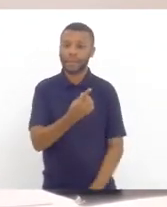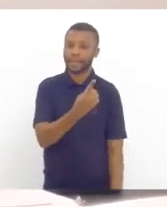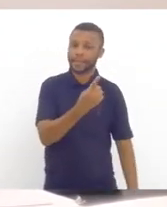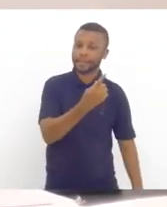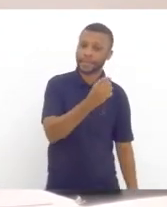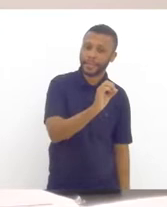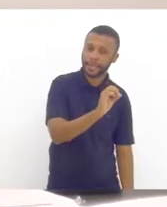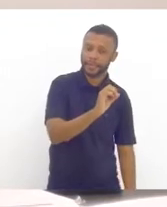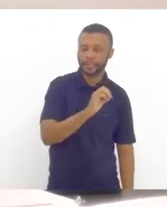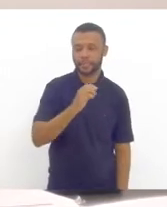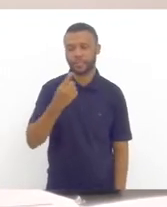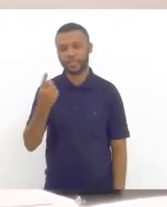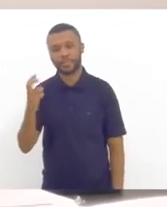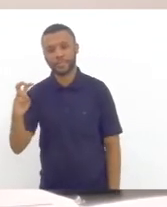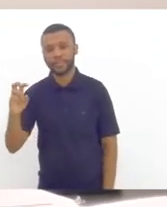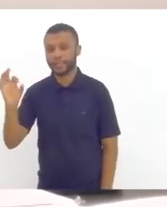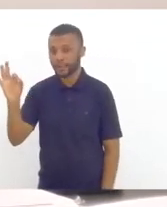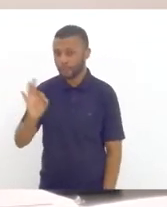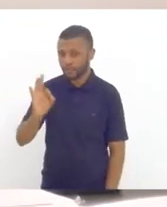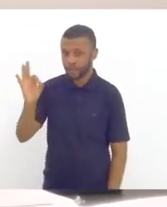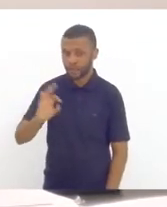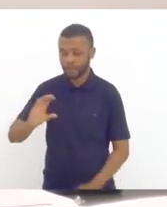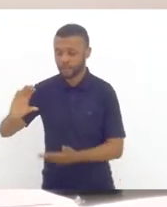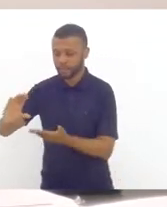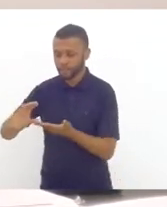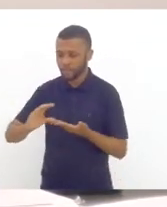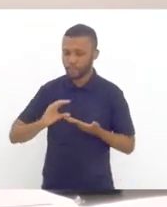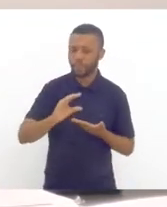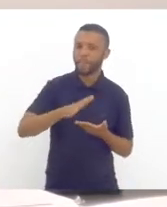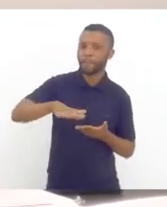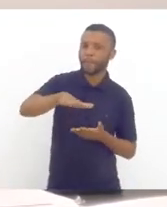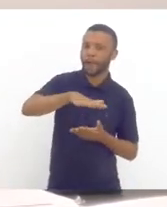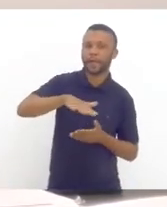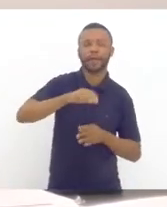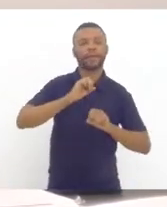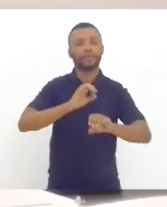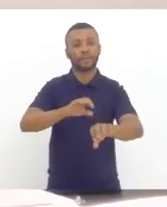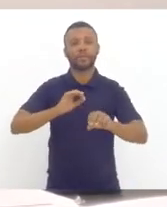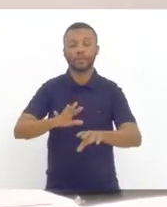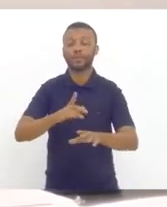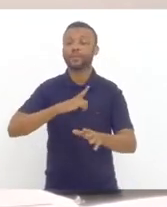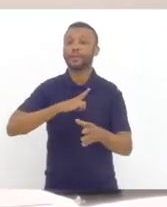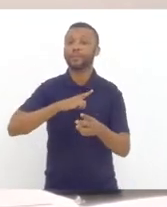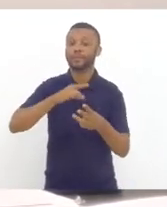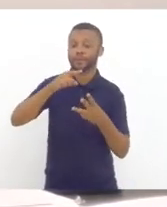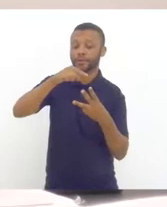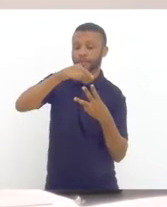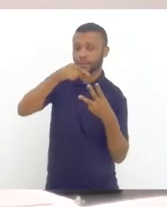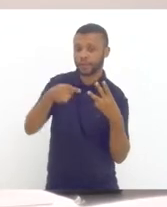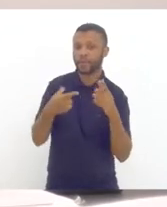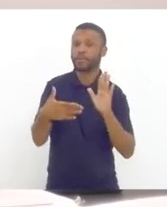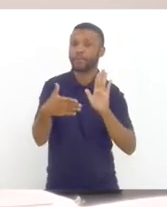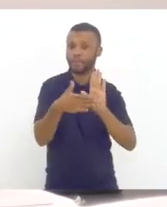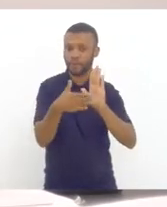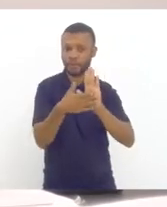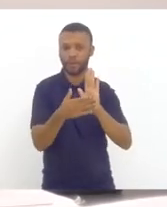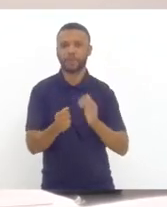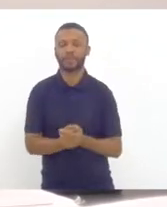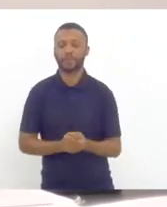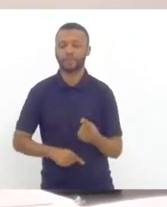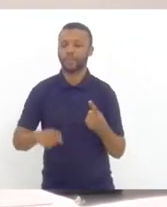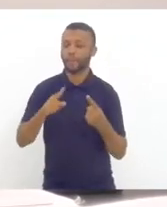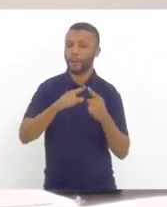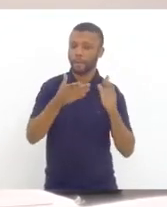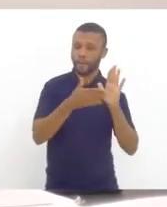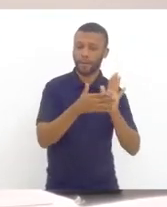15% para a educação, foram duas, aliás, tem três propostas. Tinha uma de